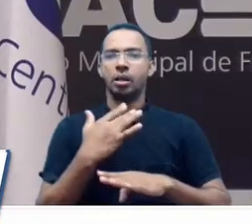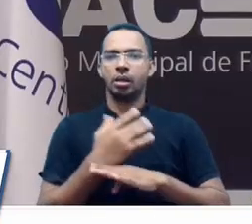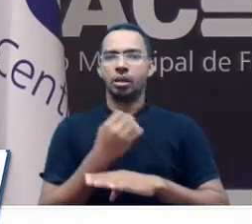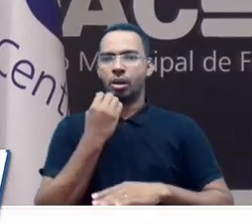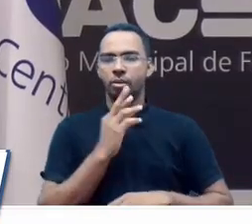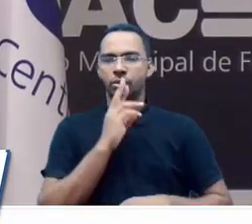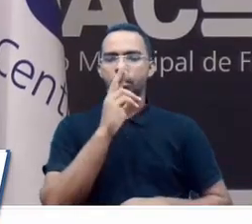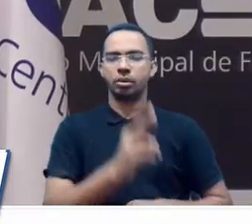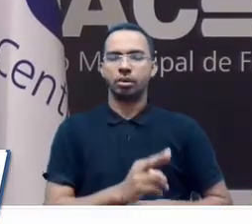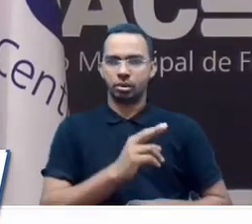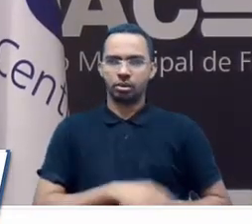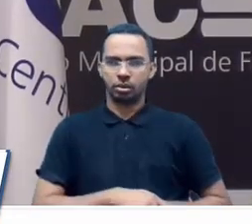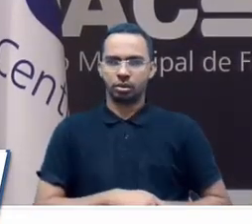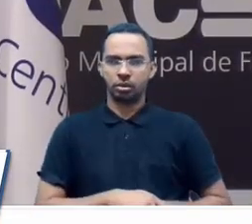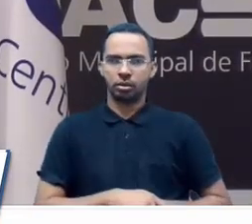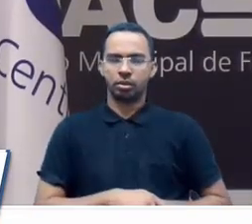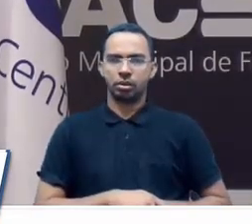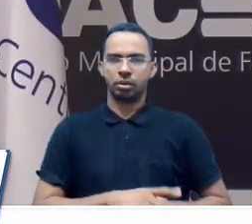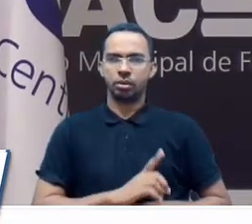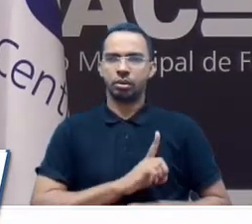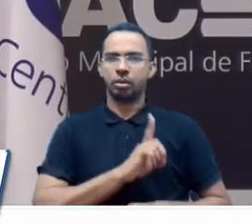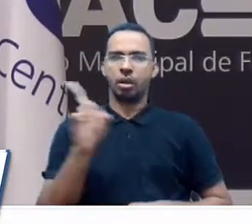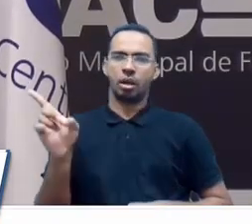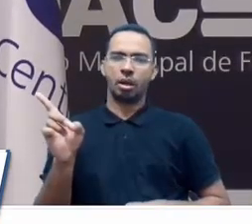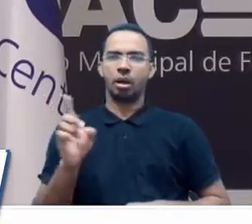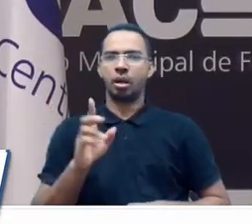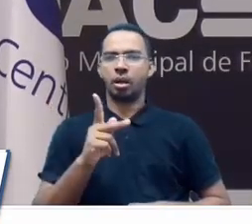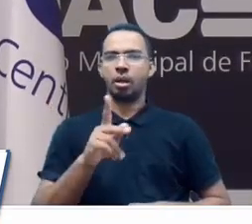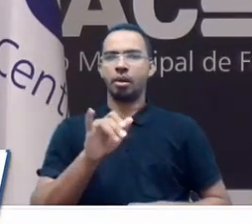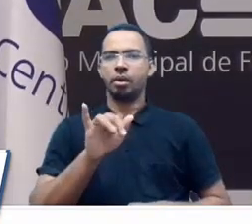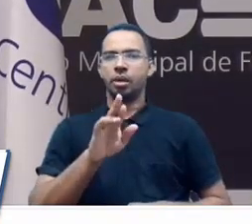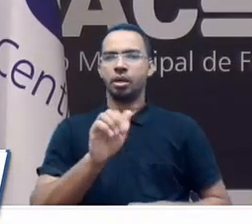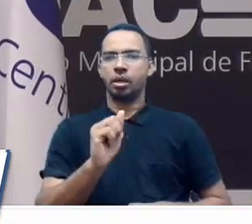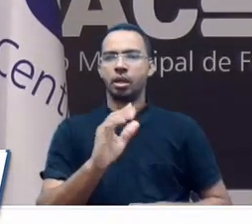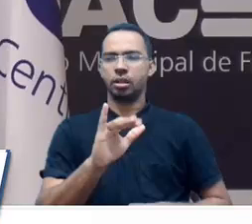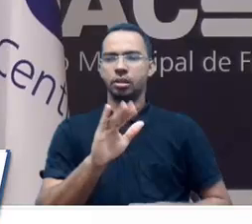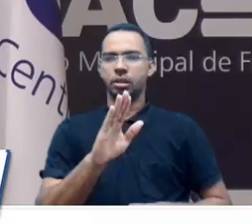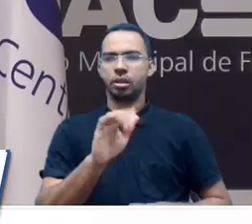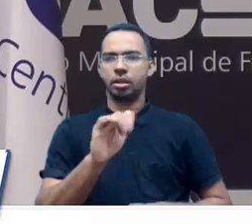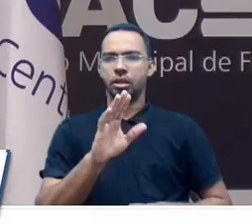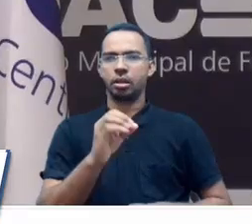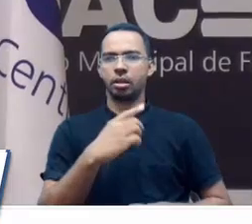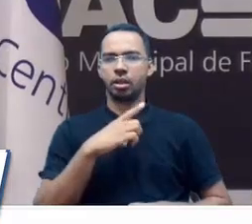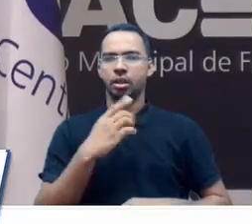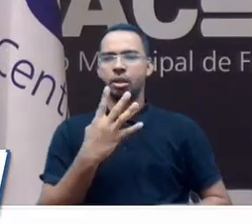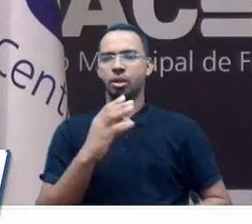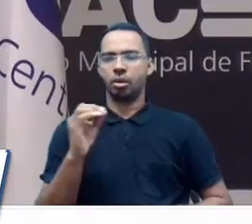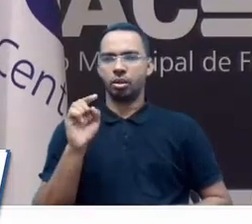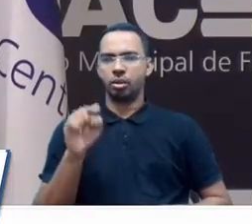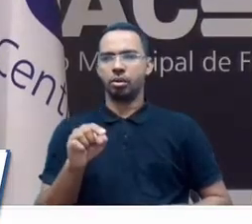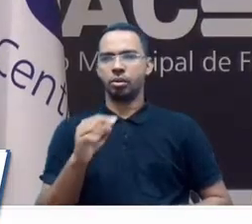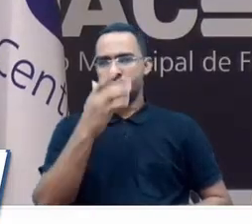resultados. A nossa cidade de Piracicaba, no interior de São Paulo, cidade de 400 mil habitantes, Piracicaba